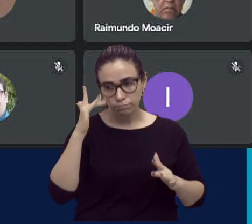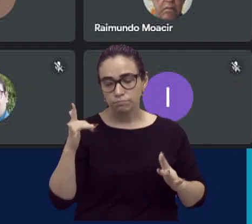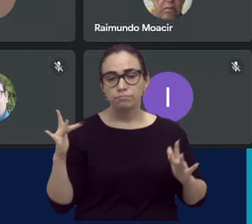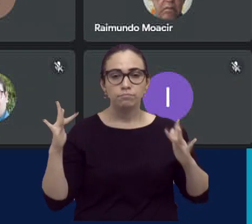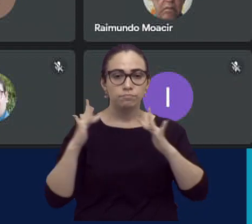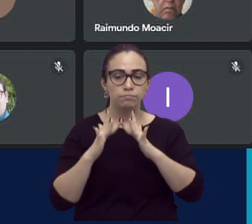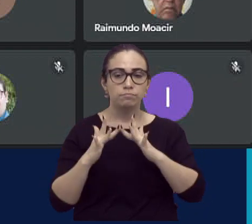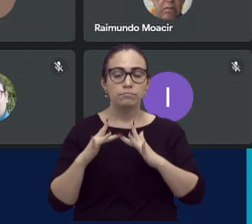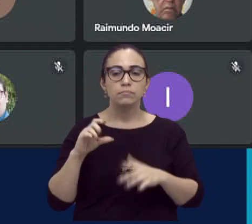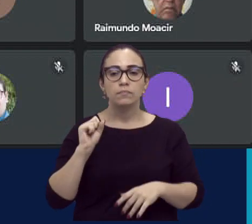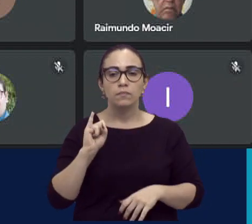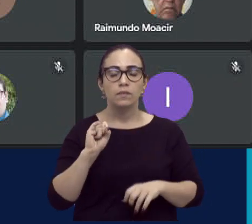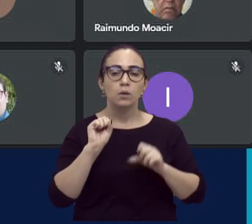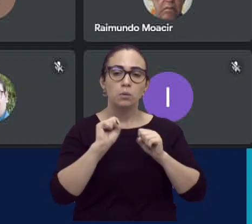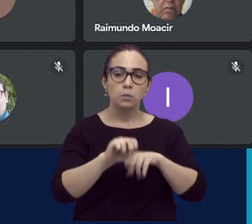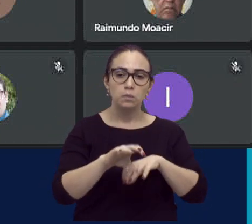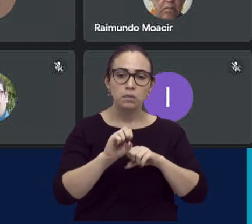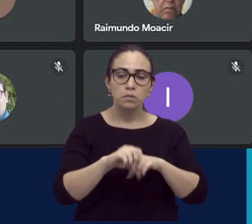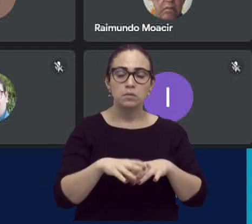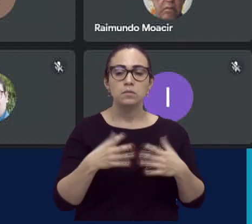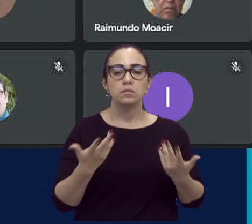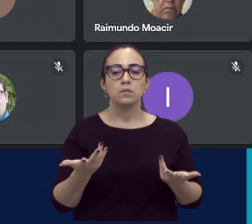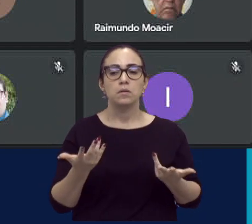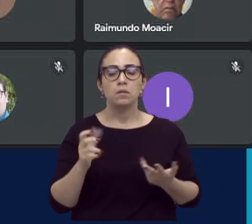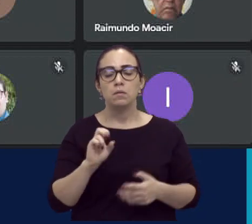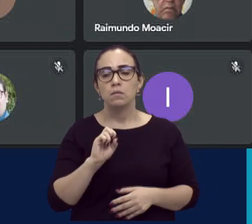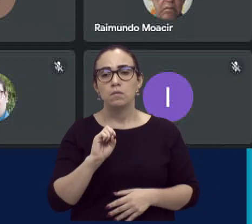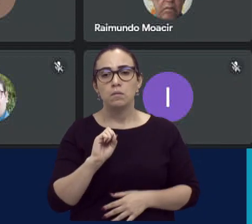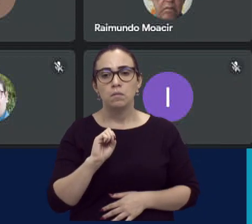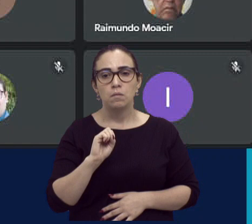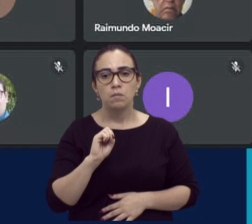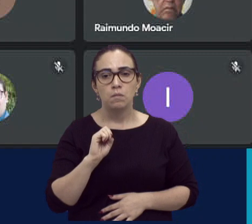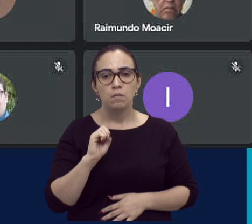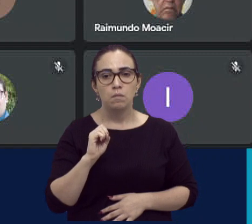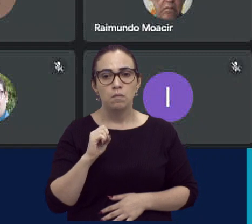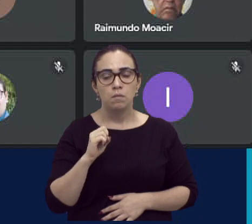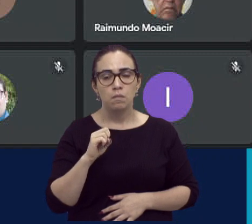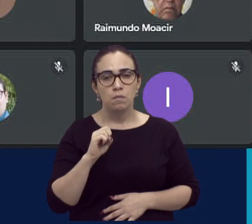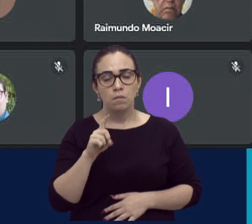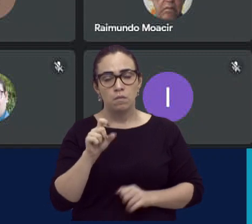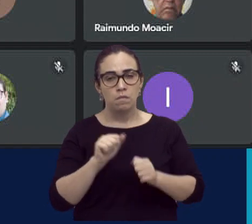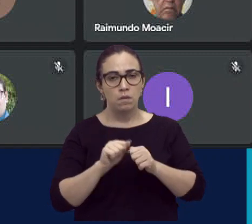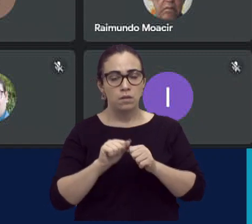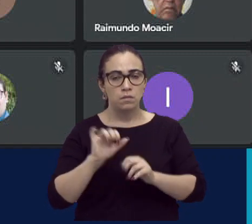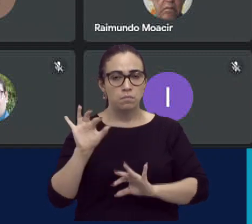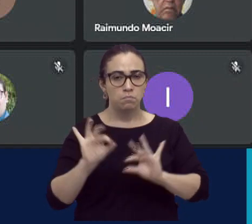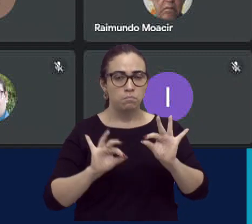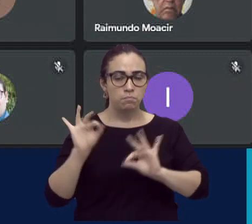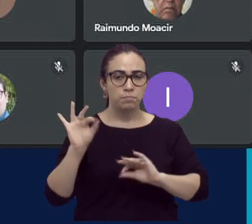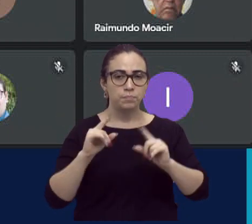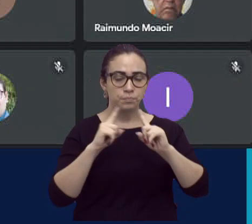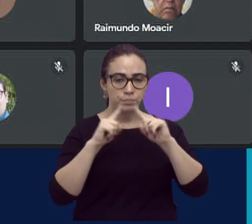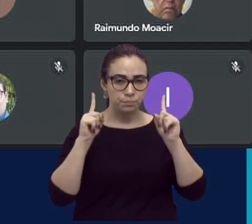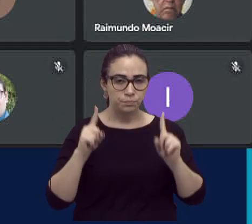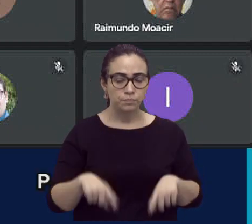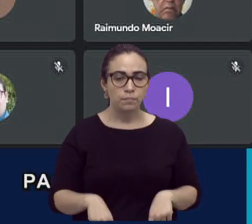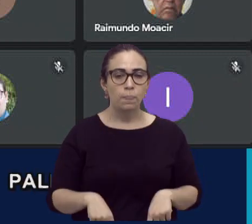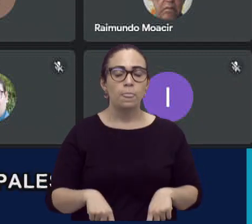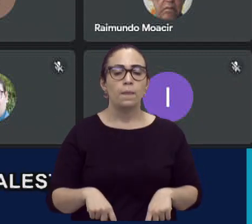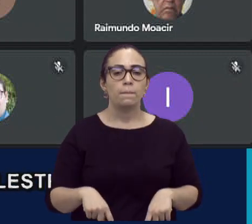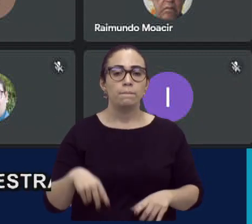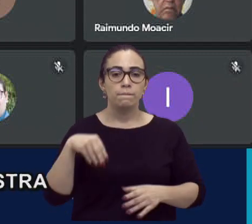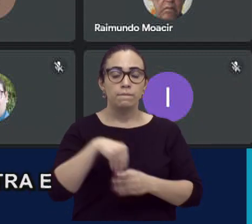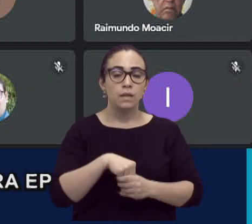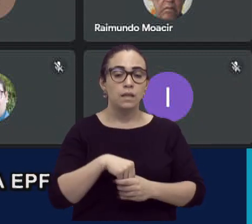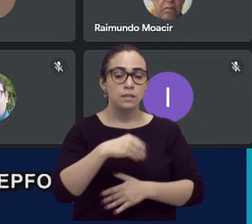se é na educação emocional que você vai fazer um belo plano de aula e praticar dentro da